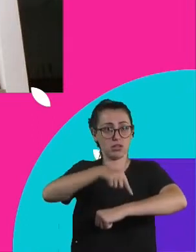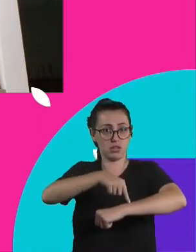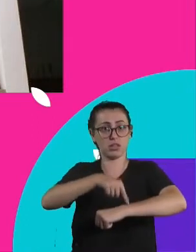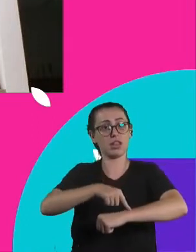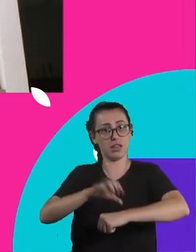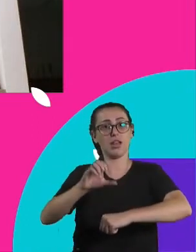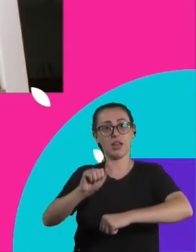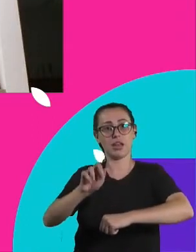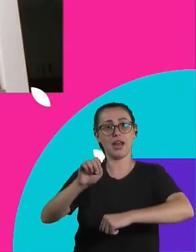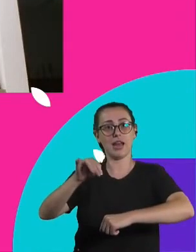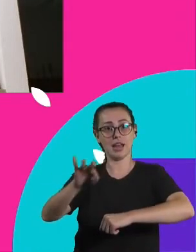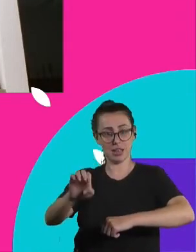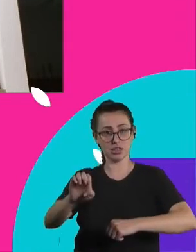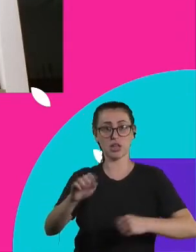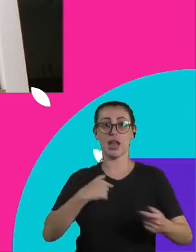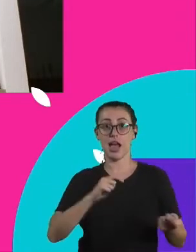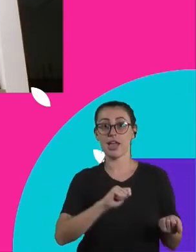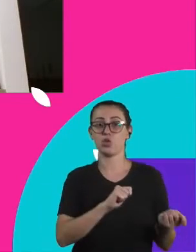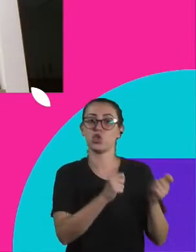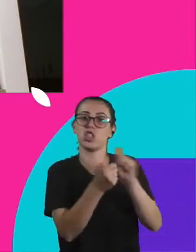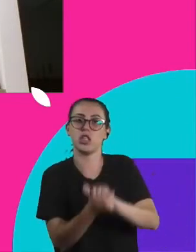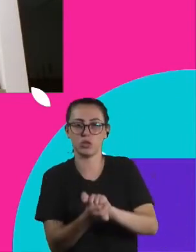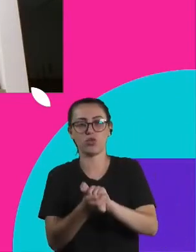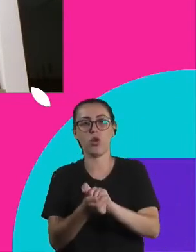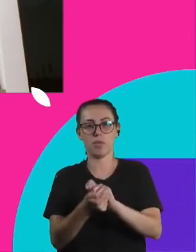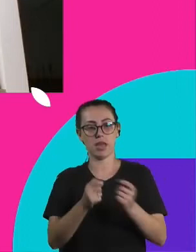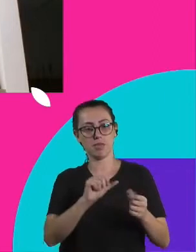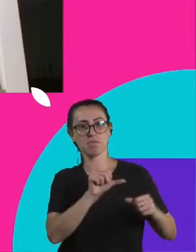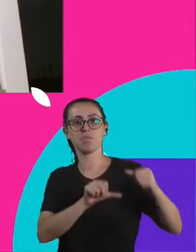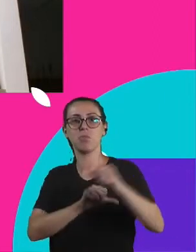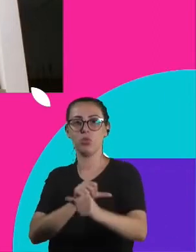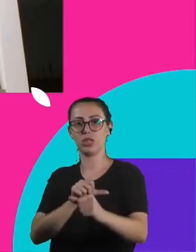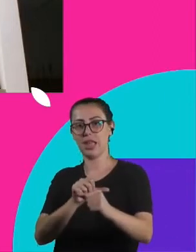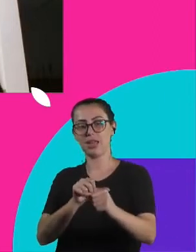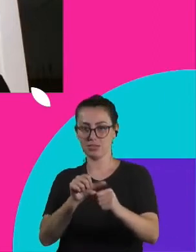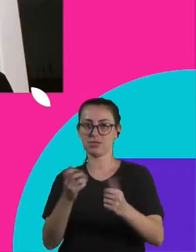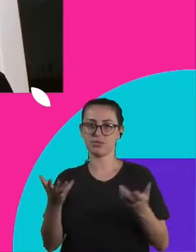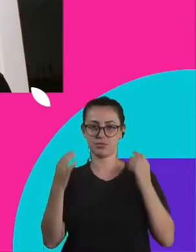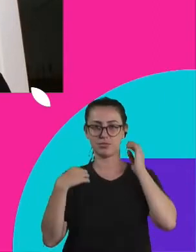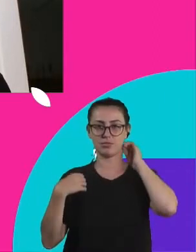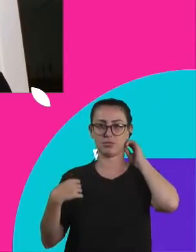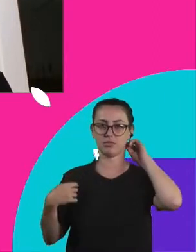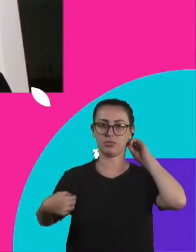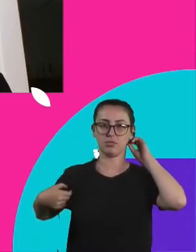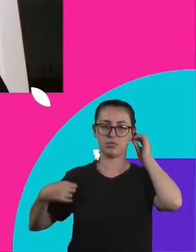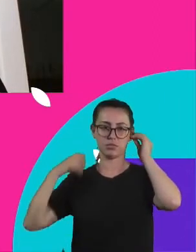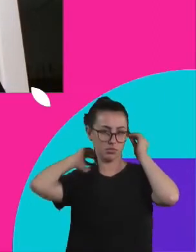e sócio da Nike e da Adidas. Eles nunca souberam disso, inclusive, e a Ana Fontes não vai me caguetar.